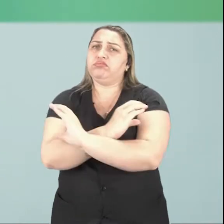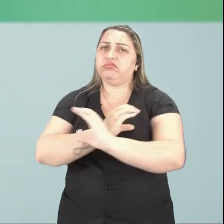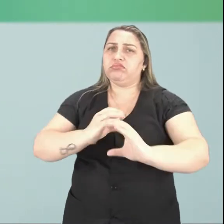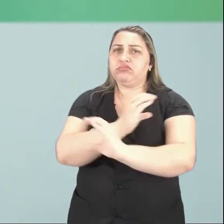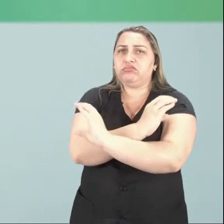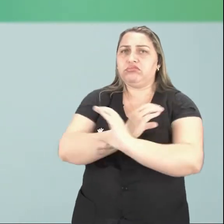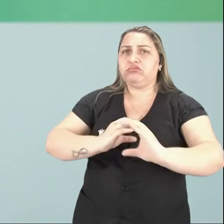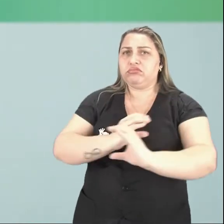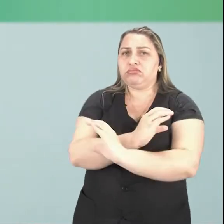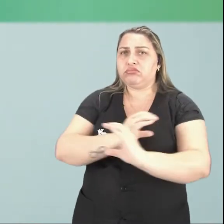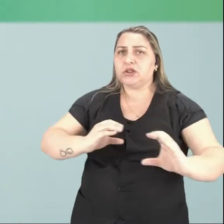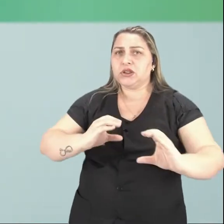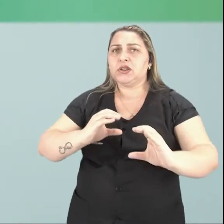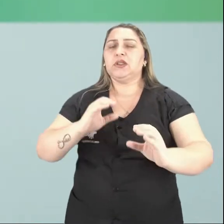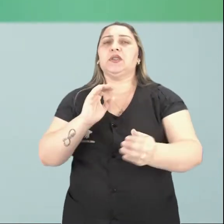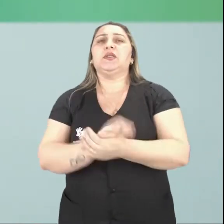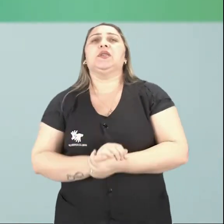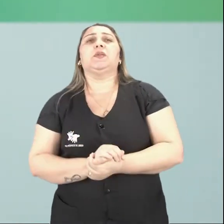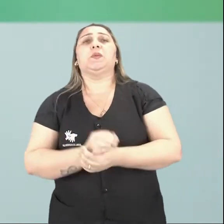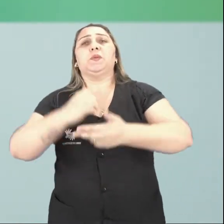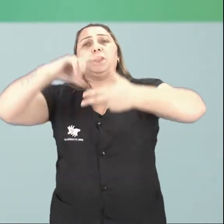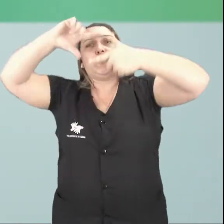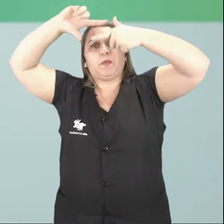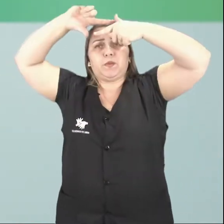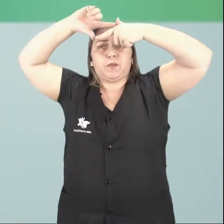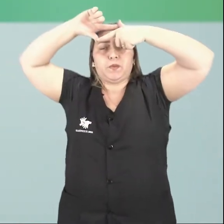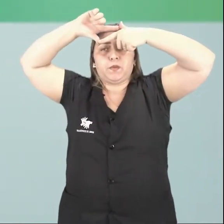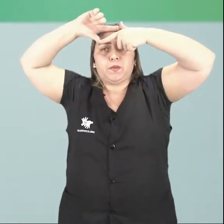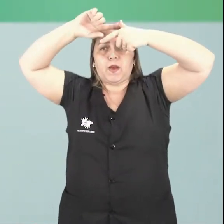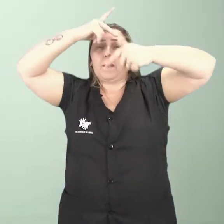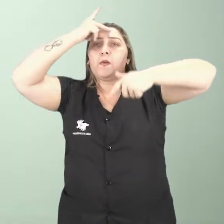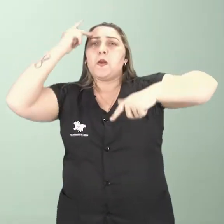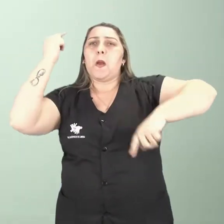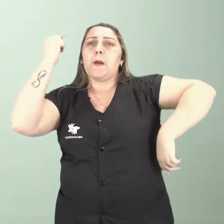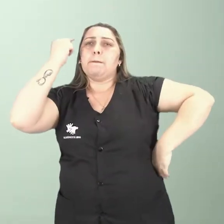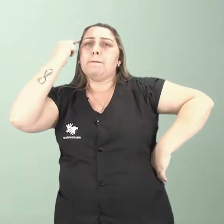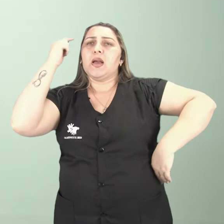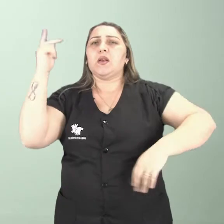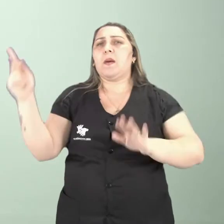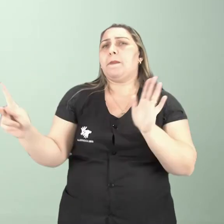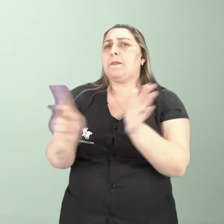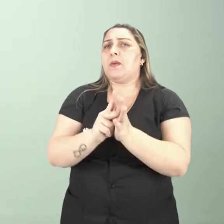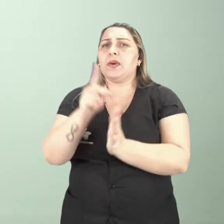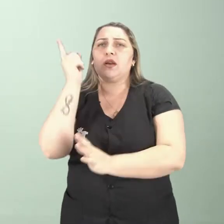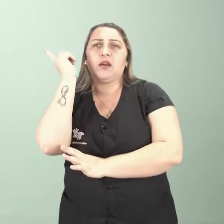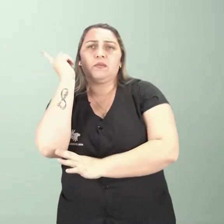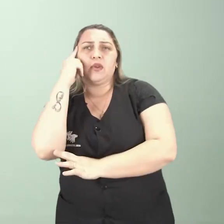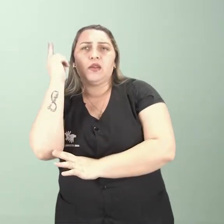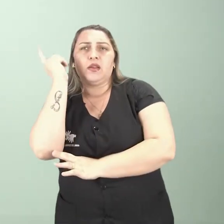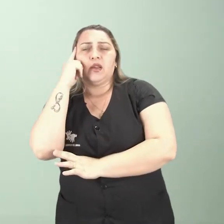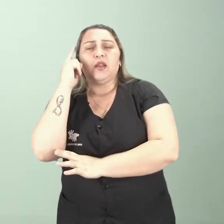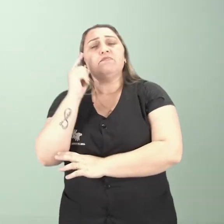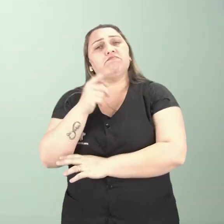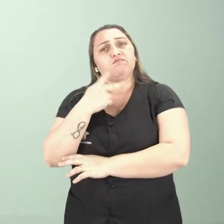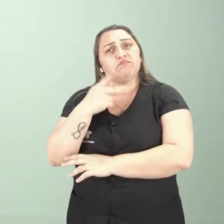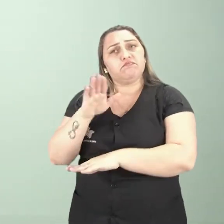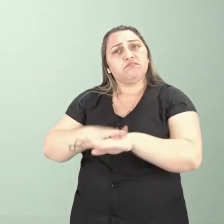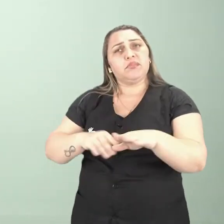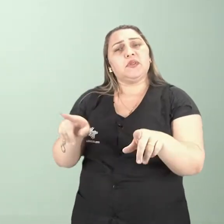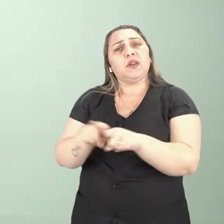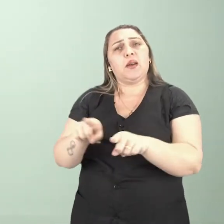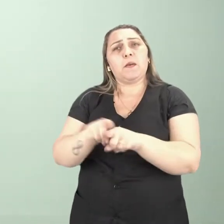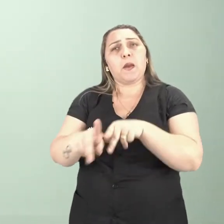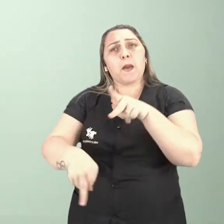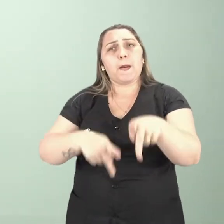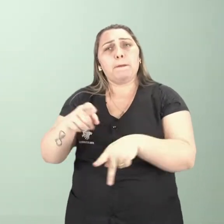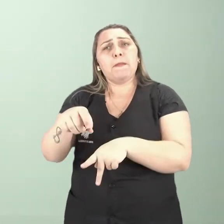uma fonte confiável. Então, o alienado é aquele que não pensa com a própria cabeça. É aquilo que nós chamamos no popular